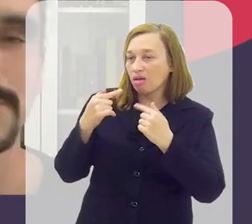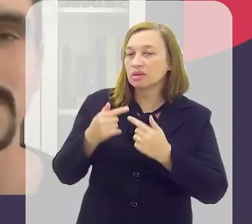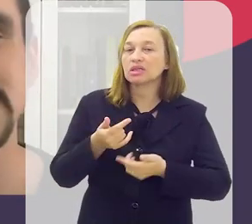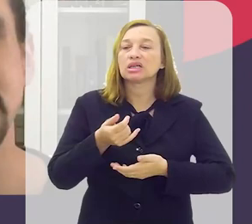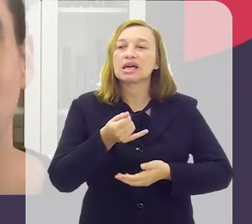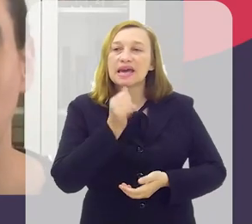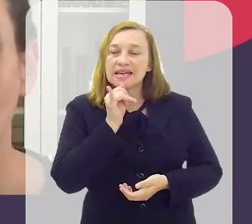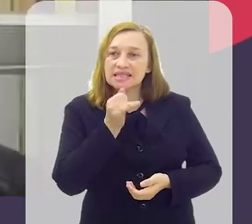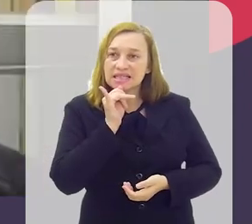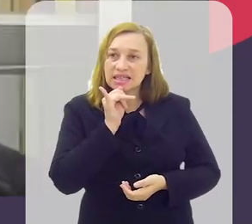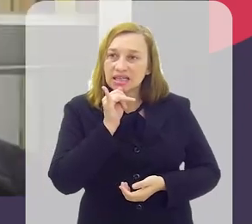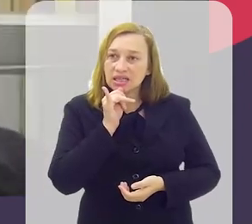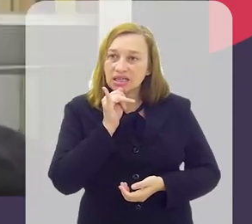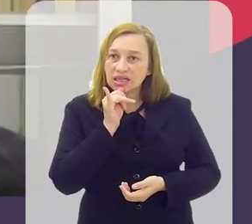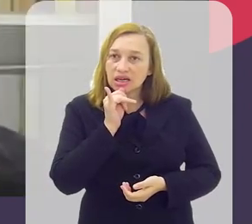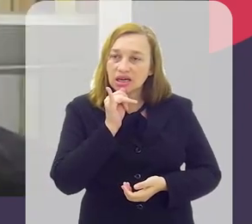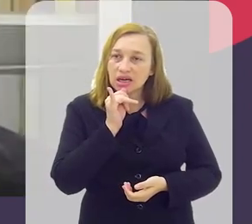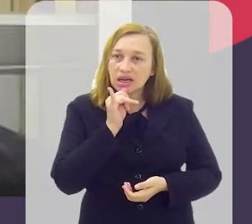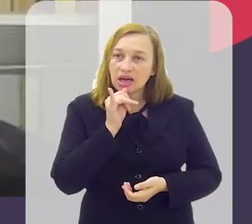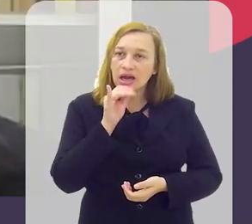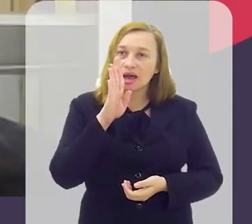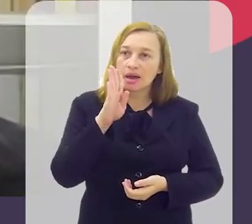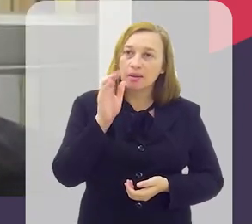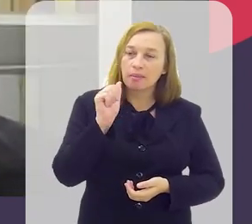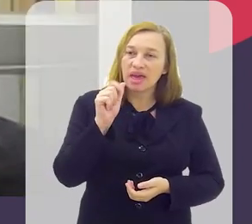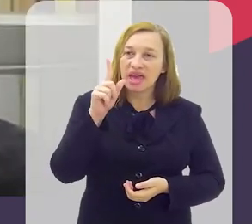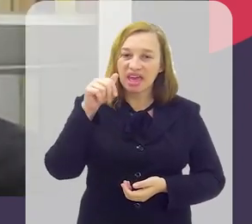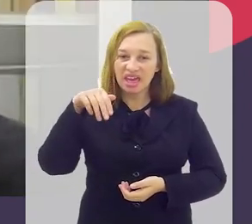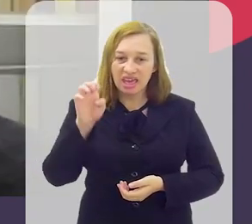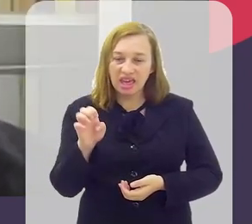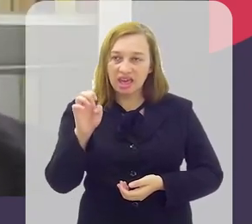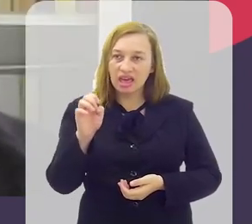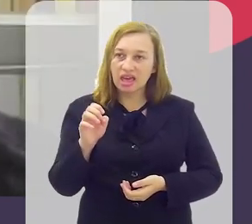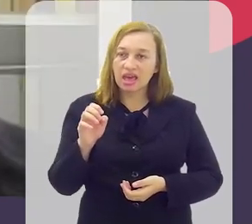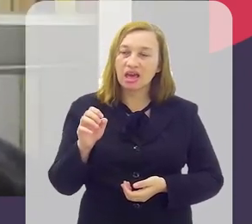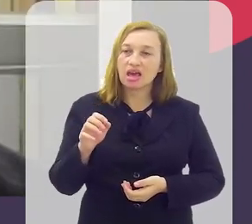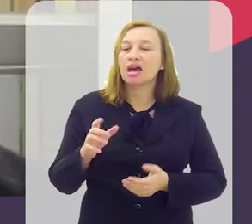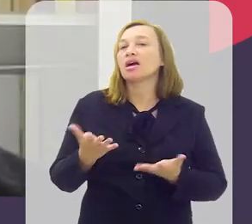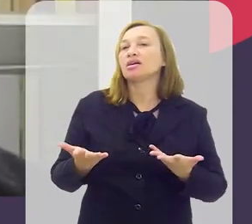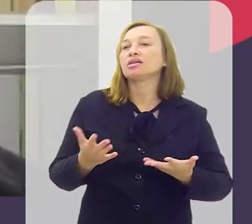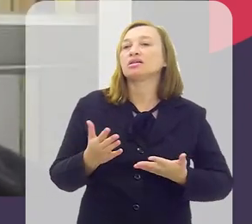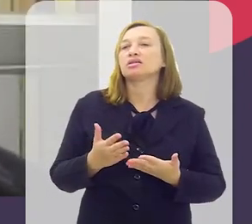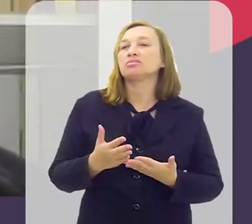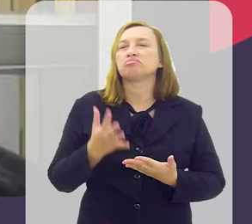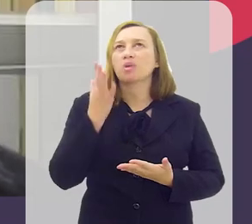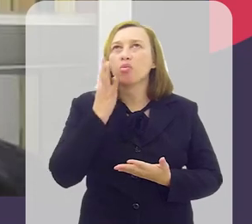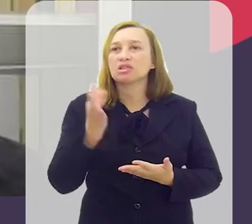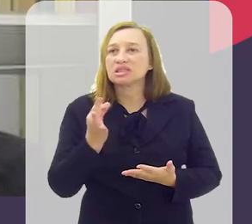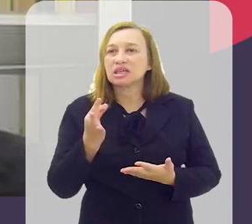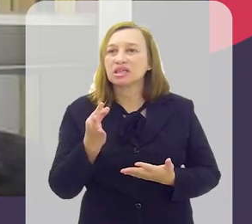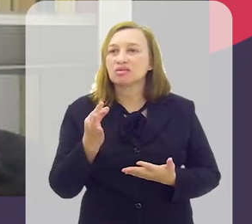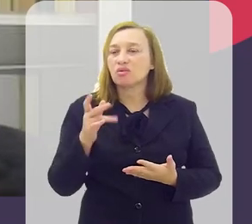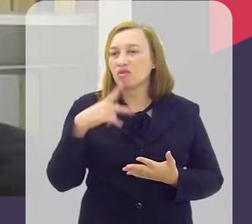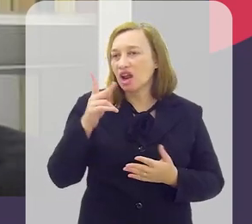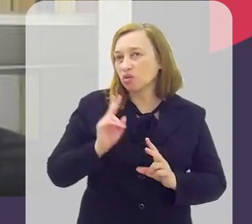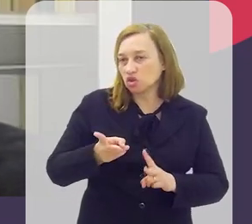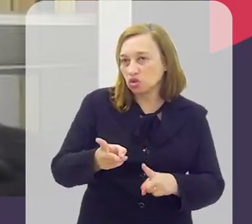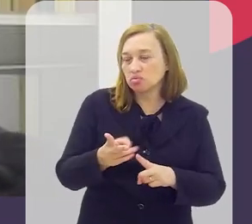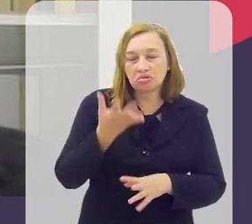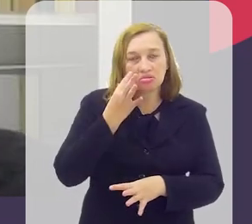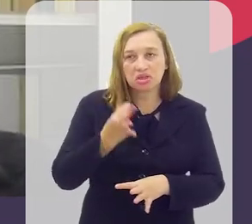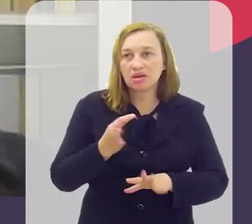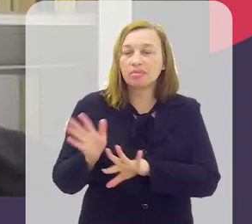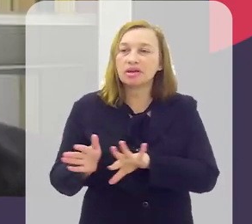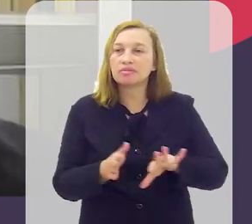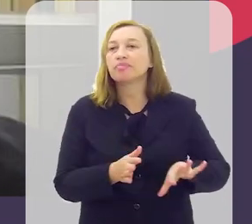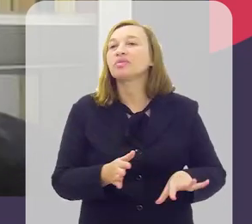relação a, por exemplo, a bag. E na época era mais padrão, hoje existem outros tipos. Não sei se é isso que eu vou falar continua, mas